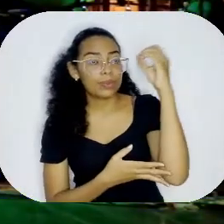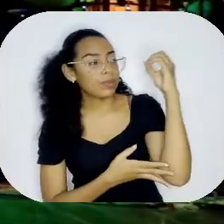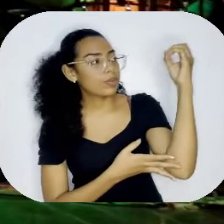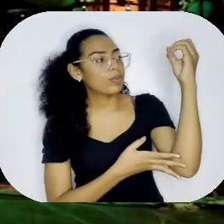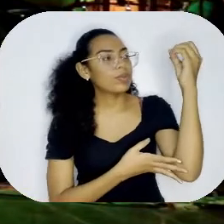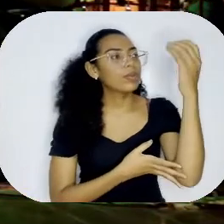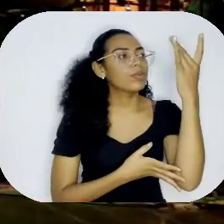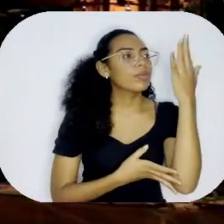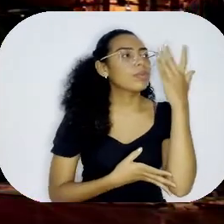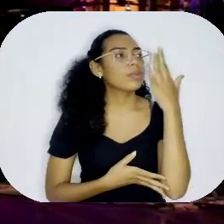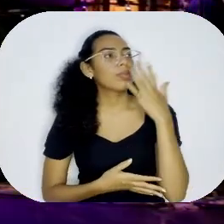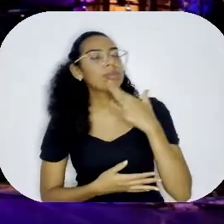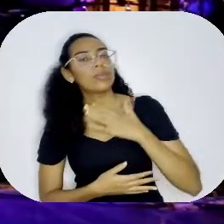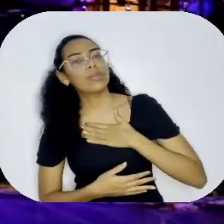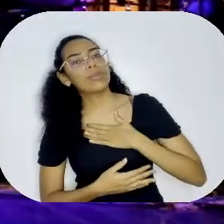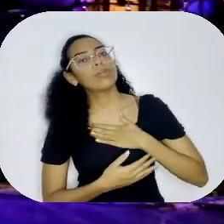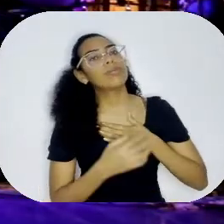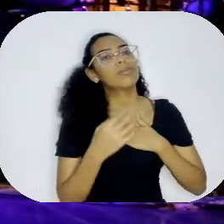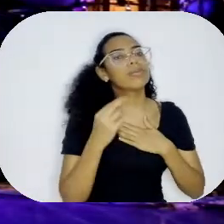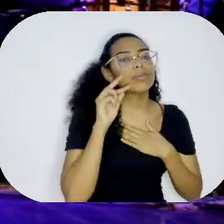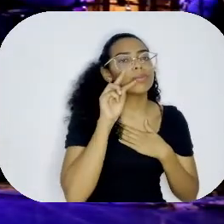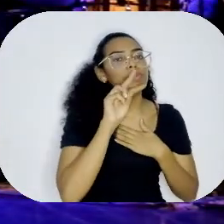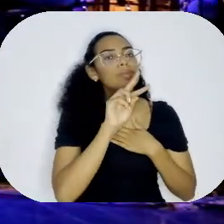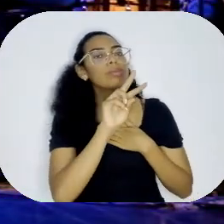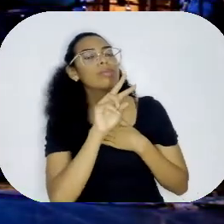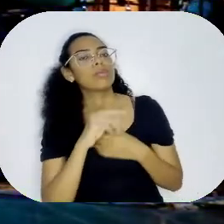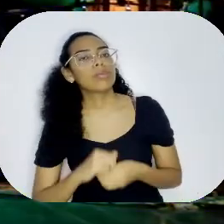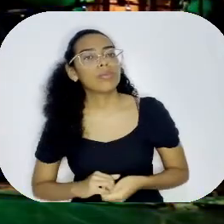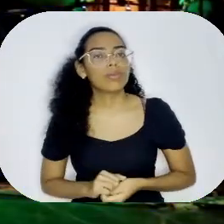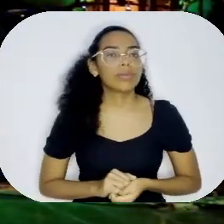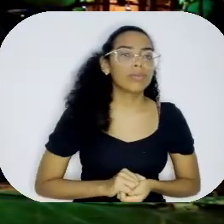O sol está no sol.